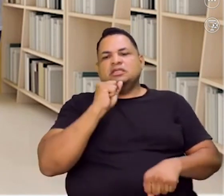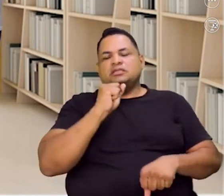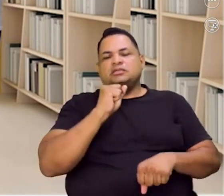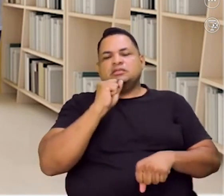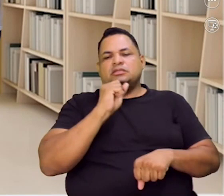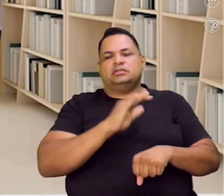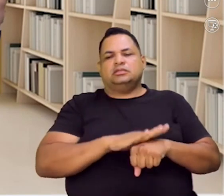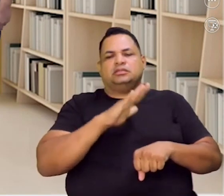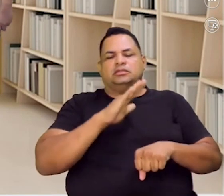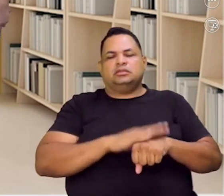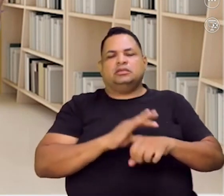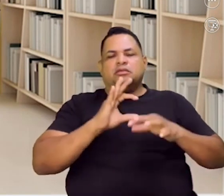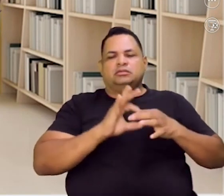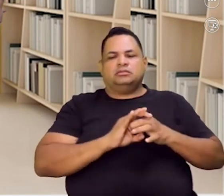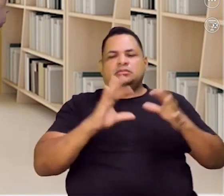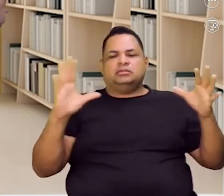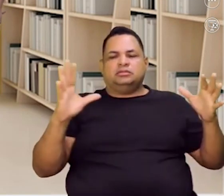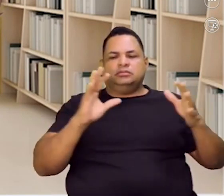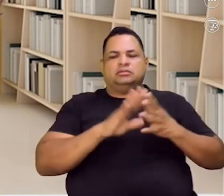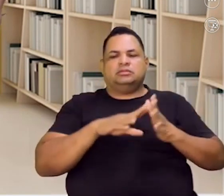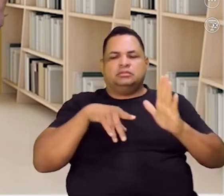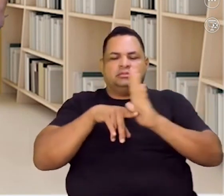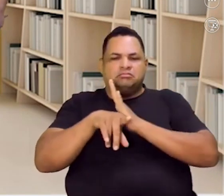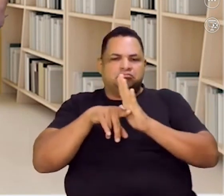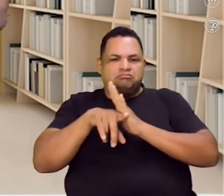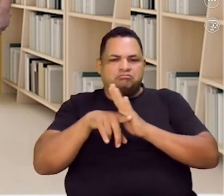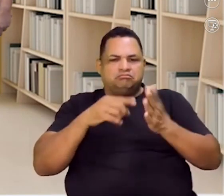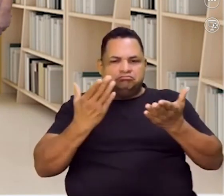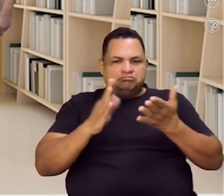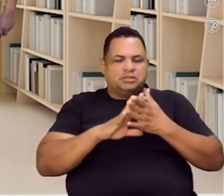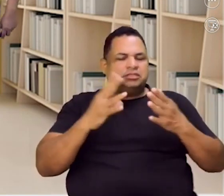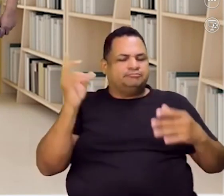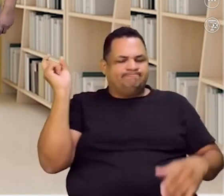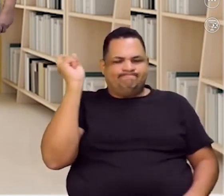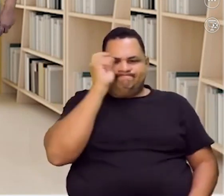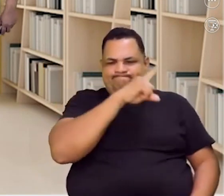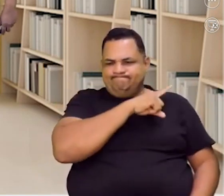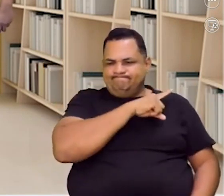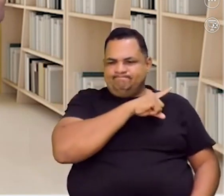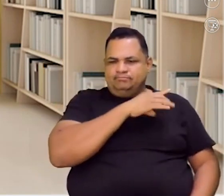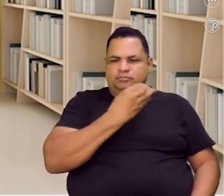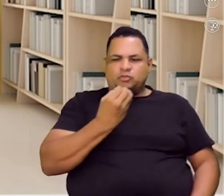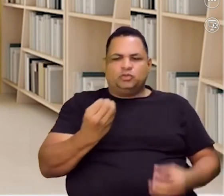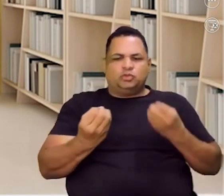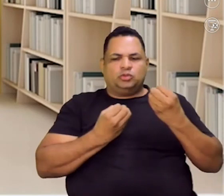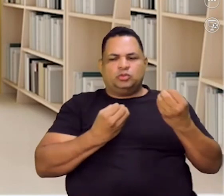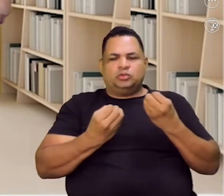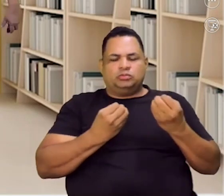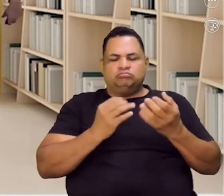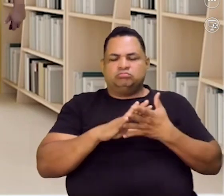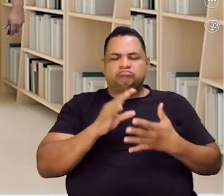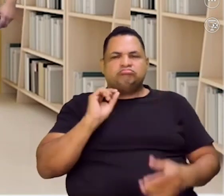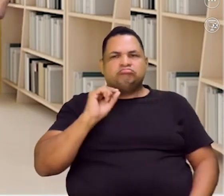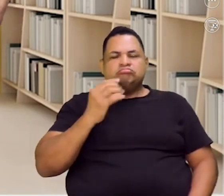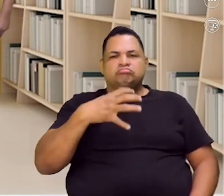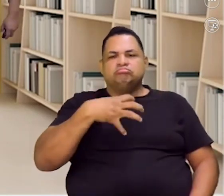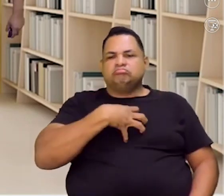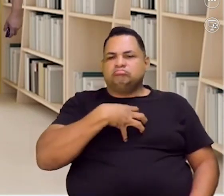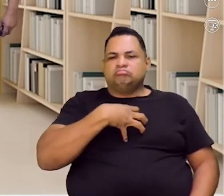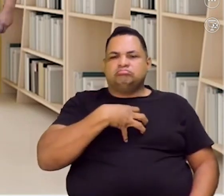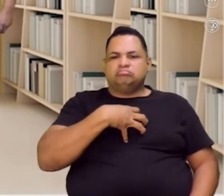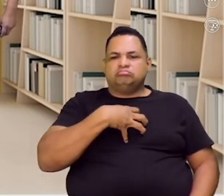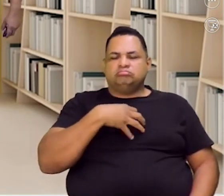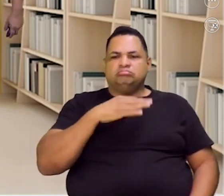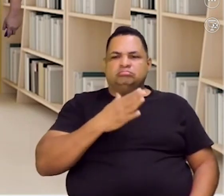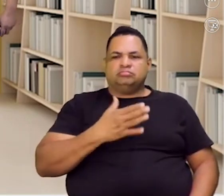para pesquisar. Passar por isso, né? Muito complicado. Até imagino como o estava sentindo. Porém, como